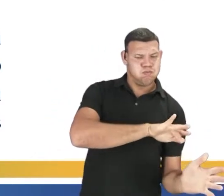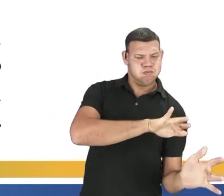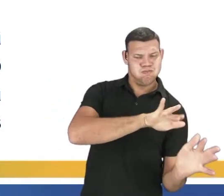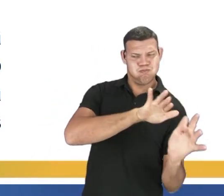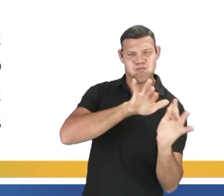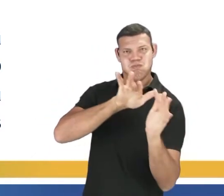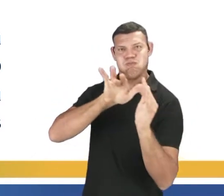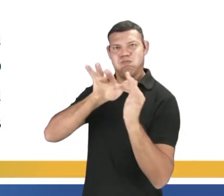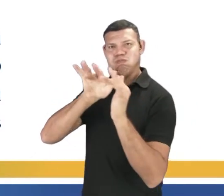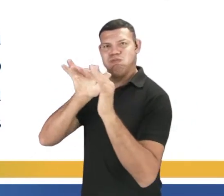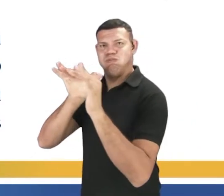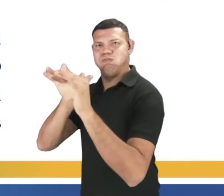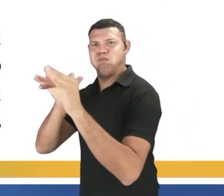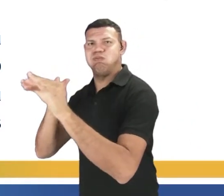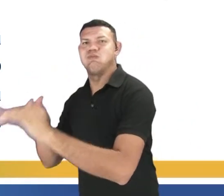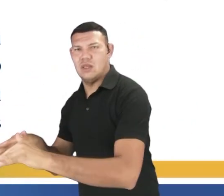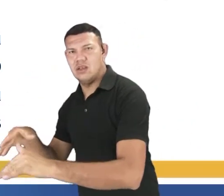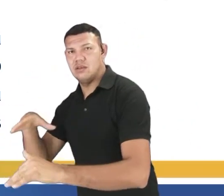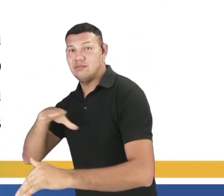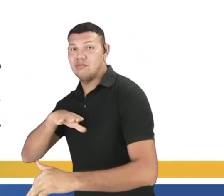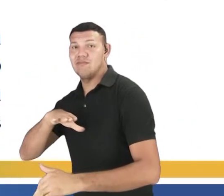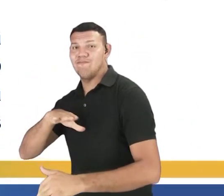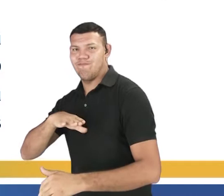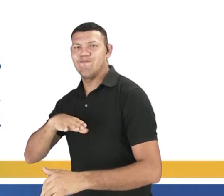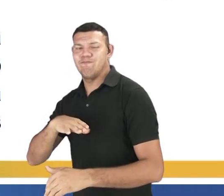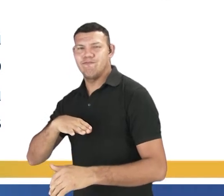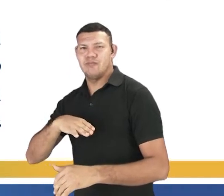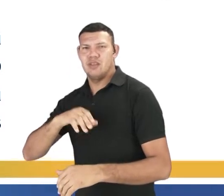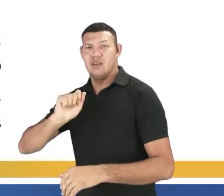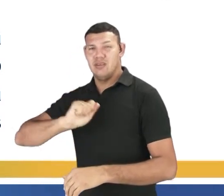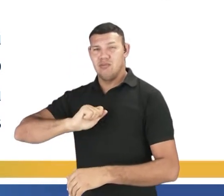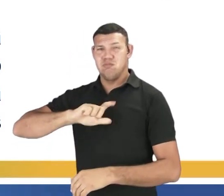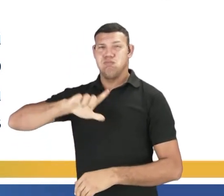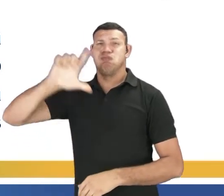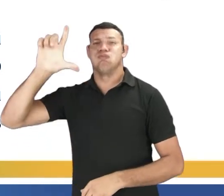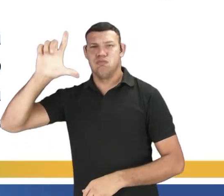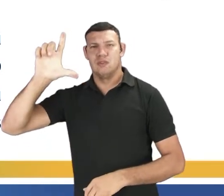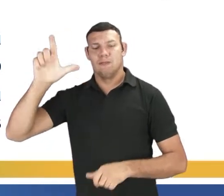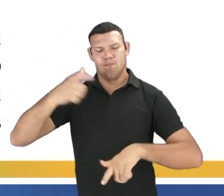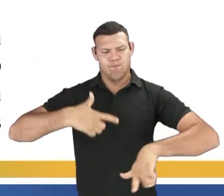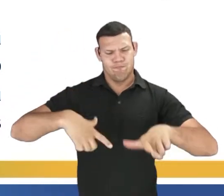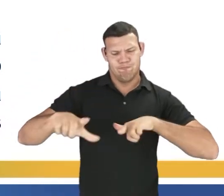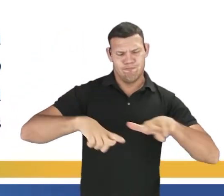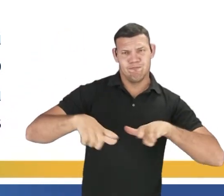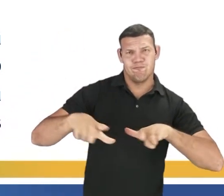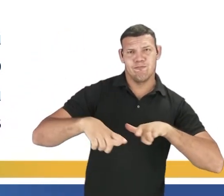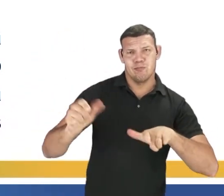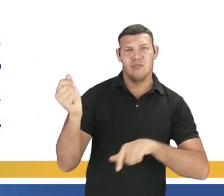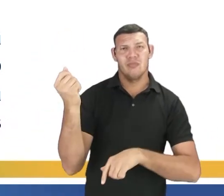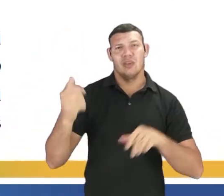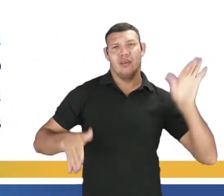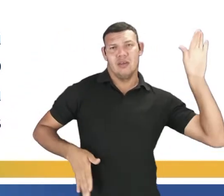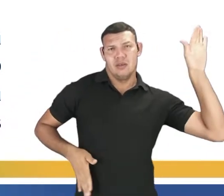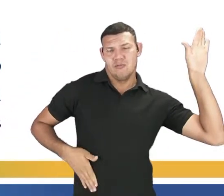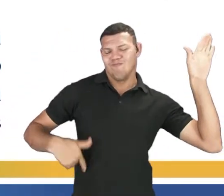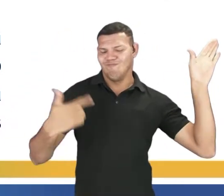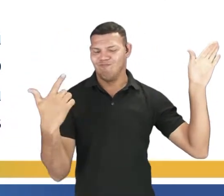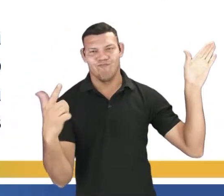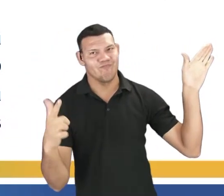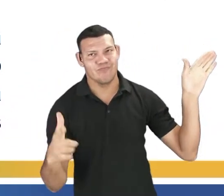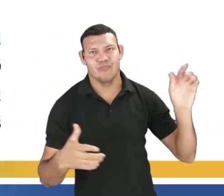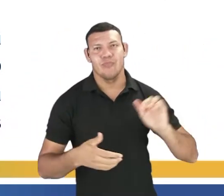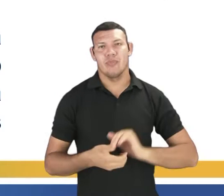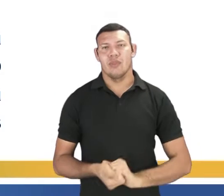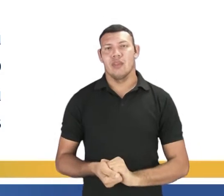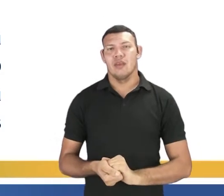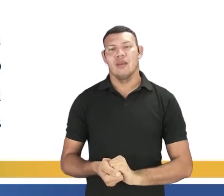e chegar diretamente àquela cidade. Então, o aumento do desemprego é um crescimento da população, pelo qual se